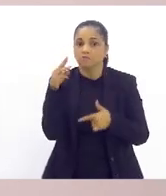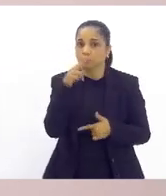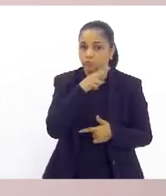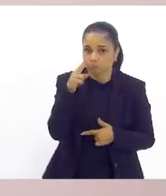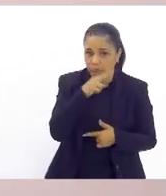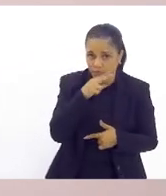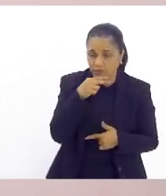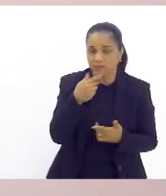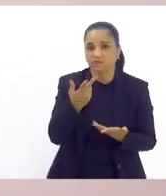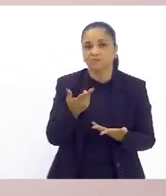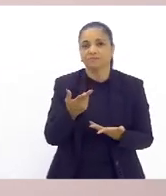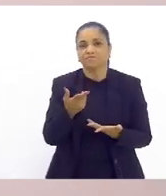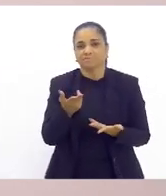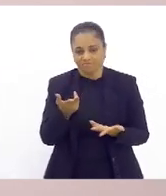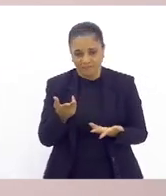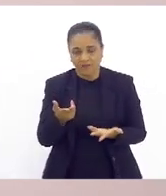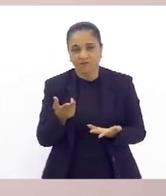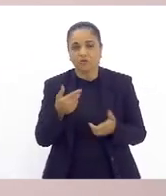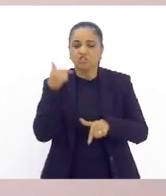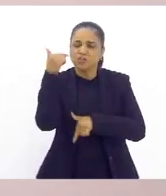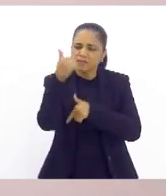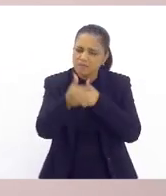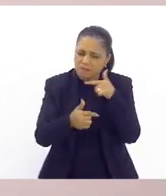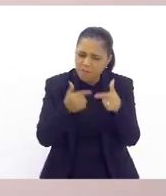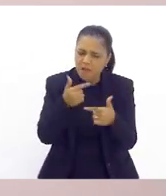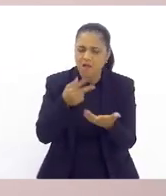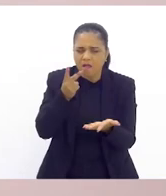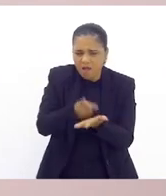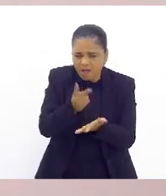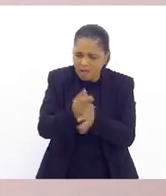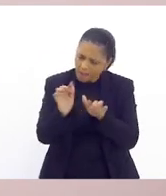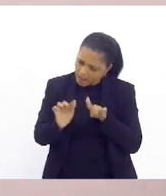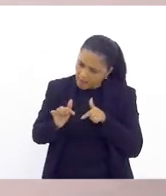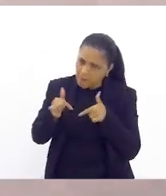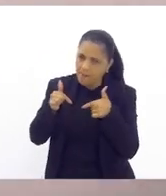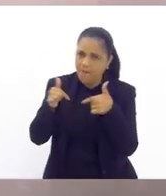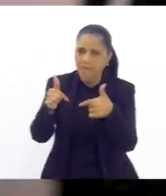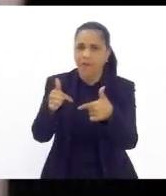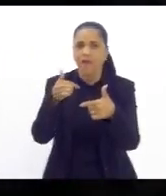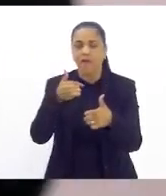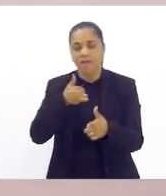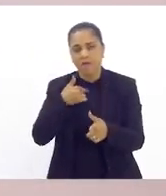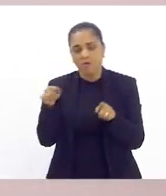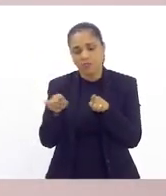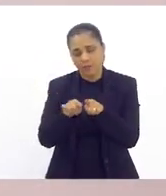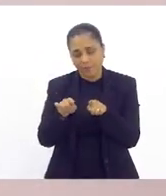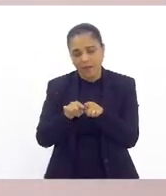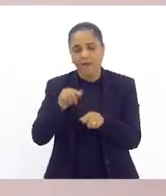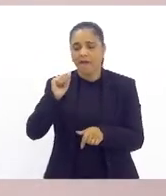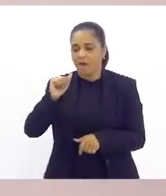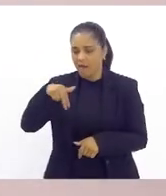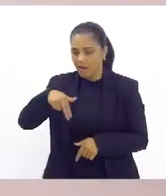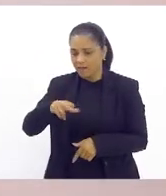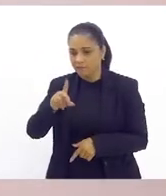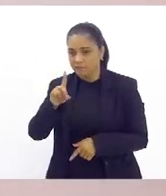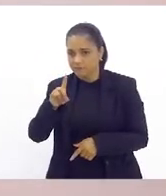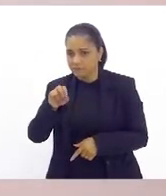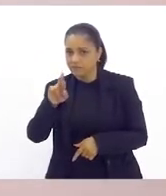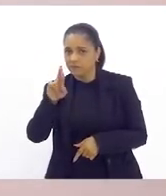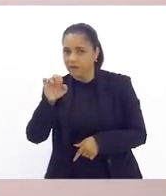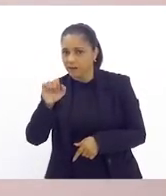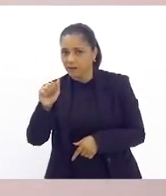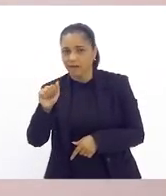eu acho que a gente tá trabalhando nisso então essa questão que eu citei André aqui da Emily também citou mais cedo